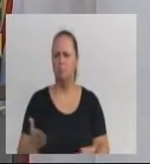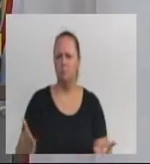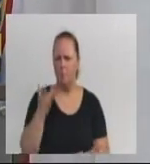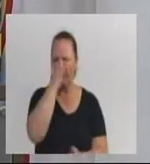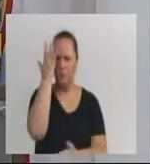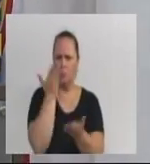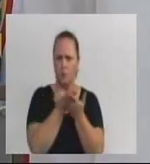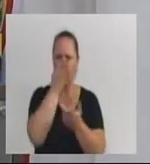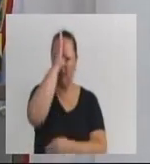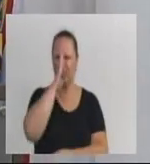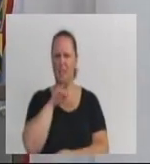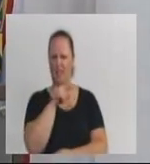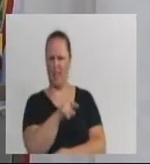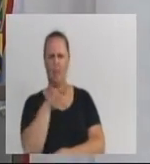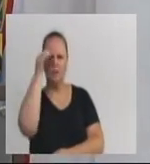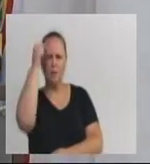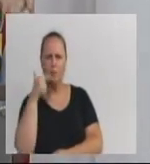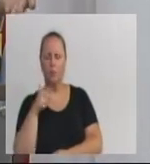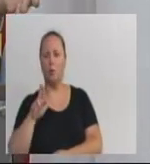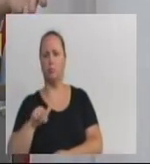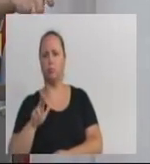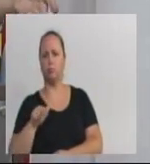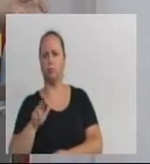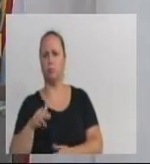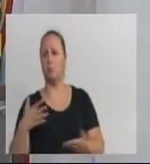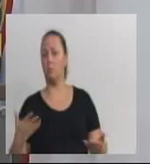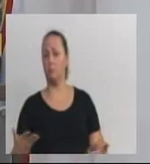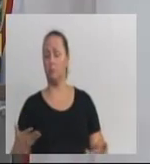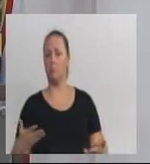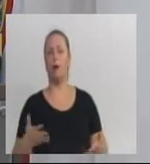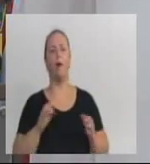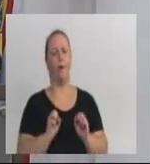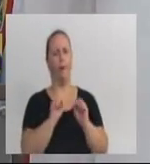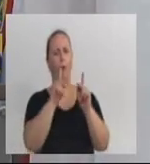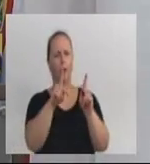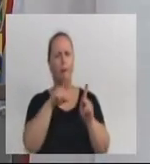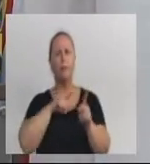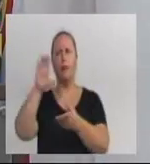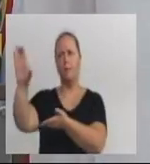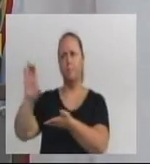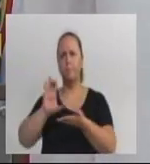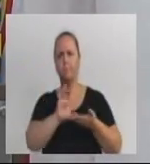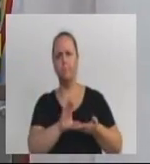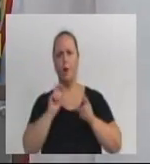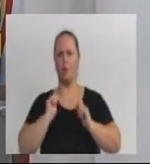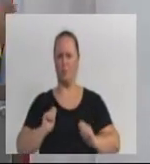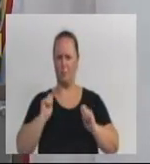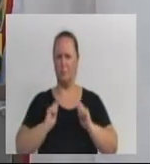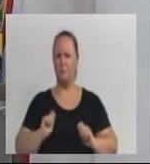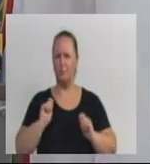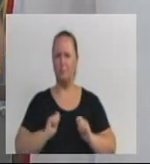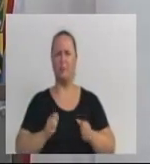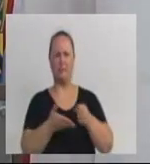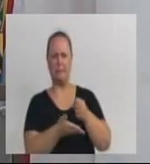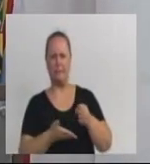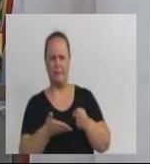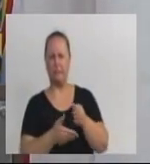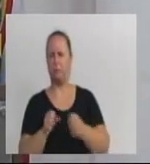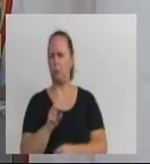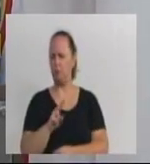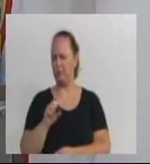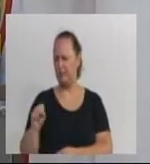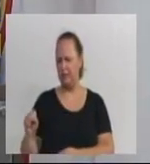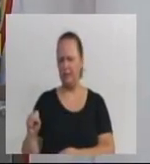porque se tiver alguém que estuda de graça na FURB, que não seja das bolsas de estudo do governo federal, do SUSI aí, do Enem, não sei de